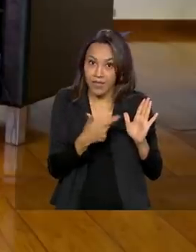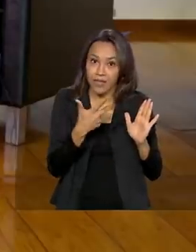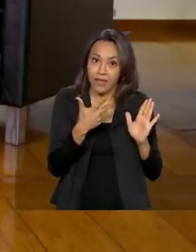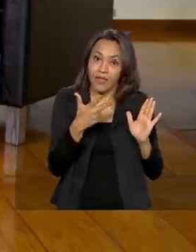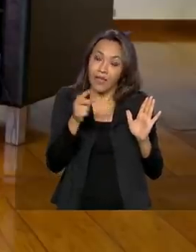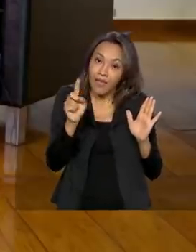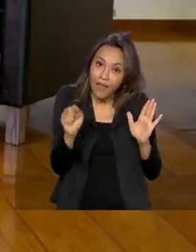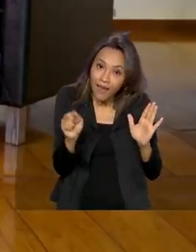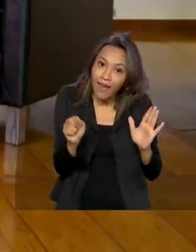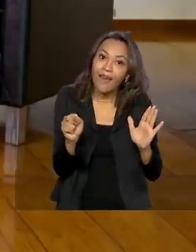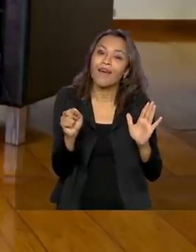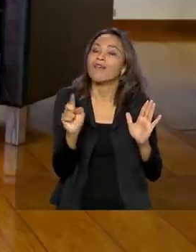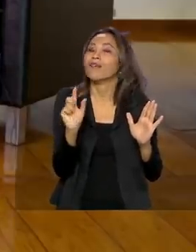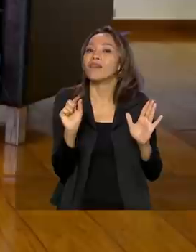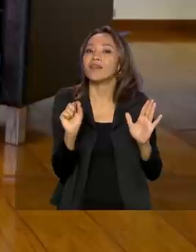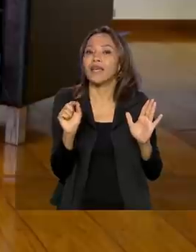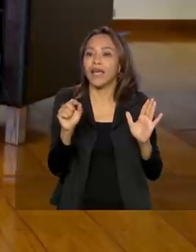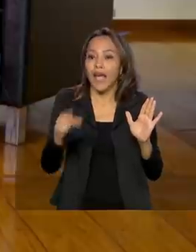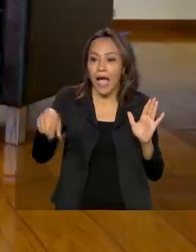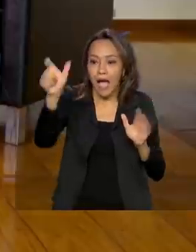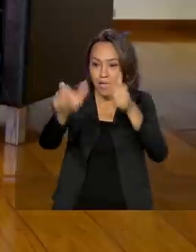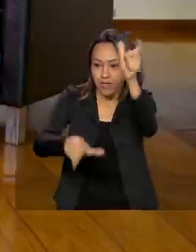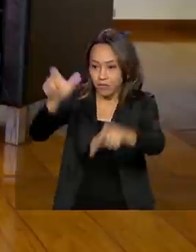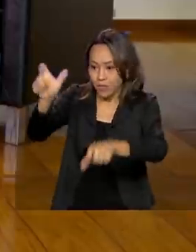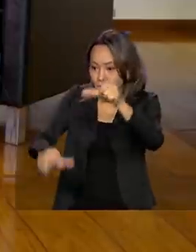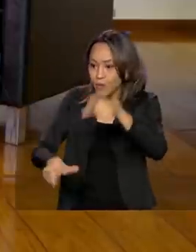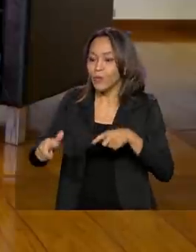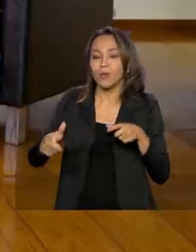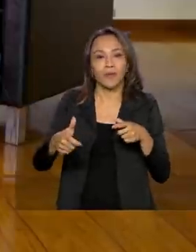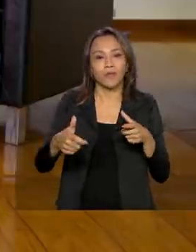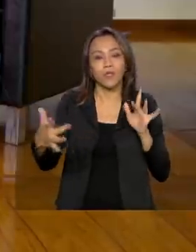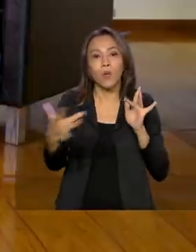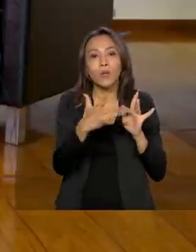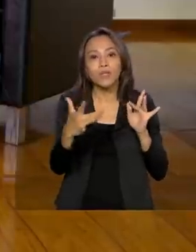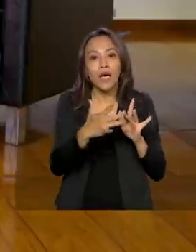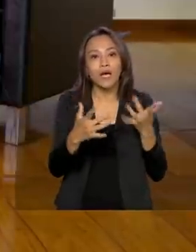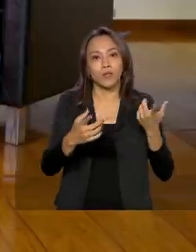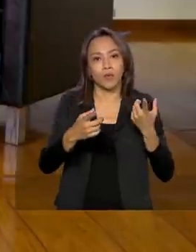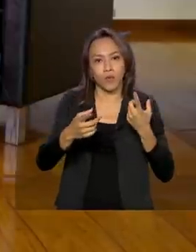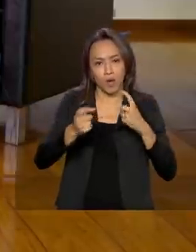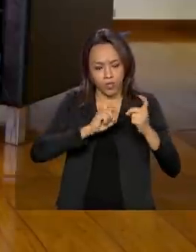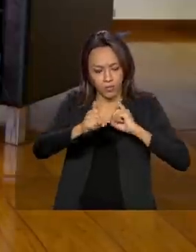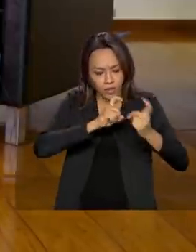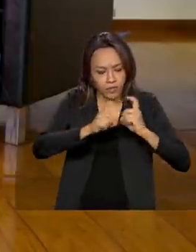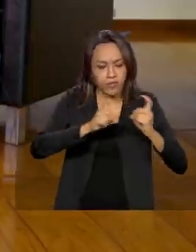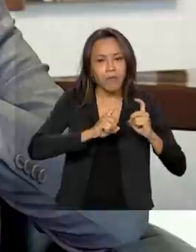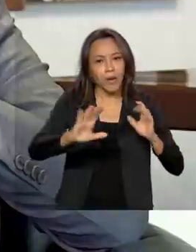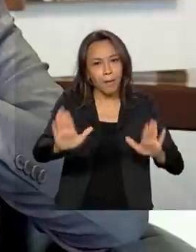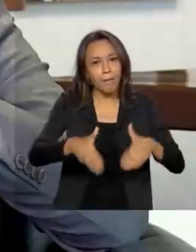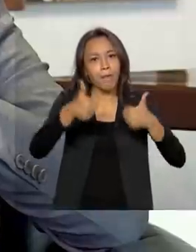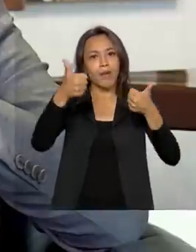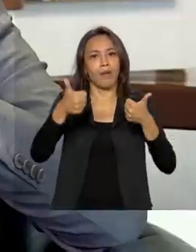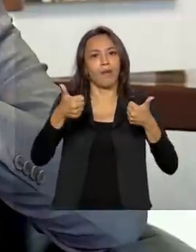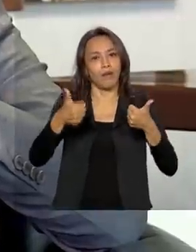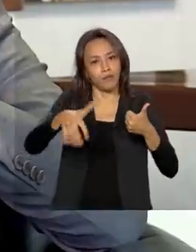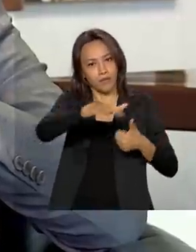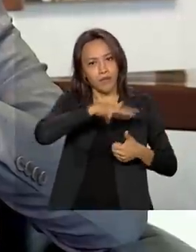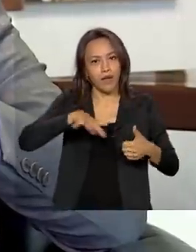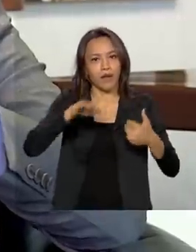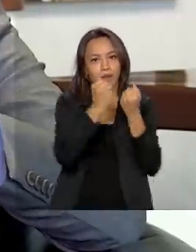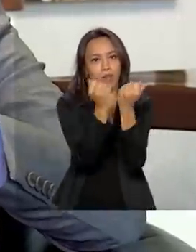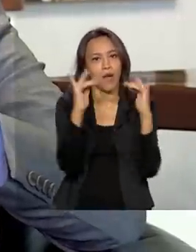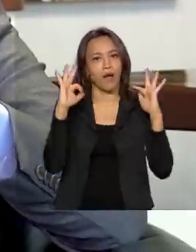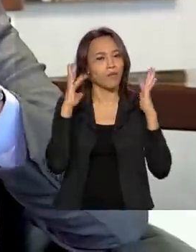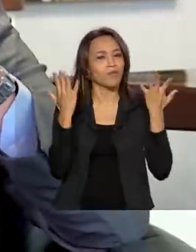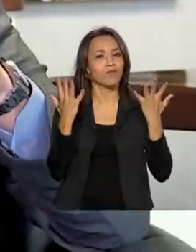lógica do cidadão em contato com os gestores públicos para aprimorar essa gestão ambiental. Bom, o Cidades Mais